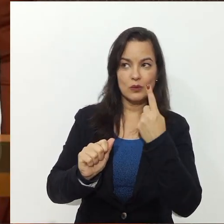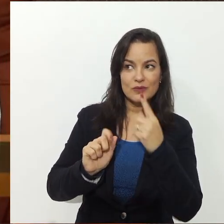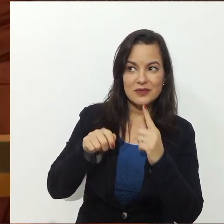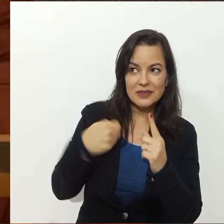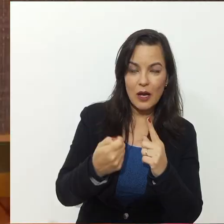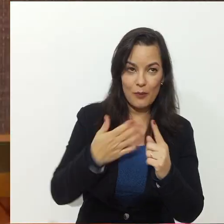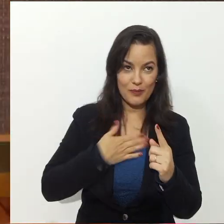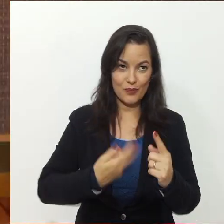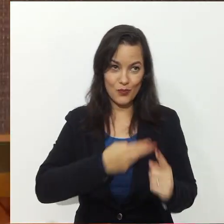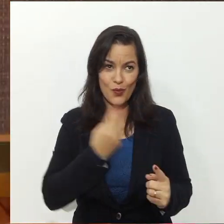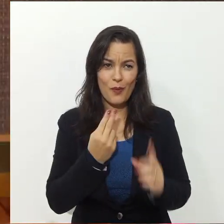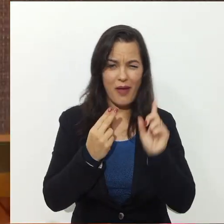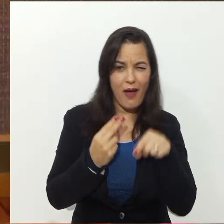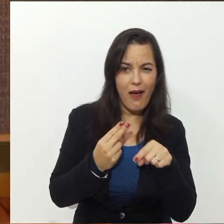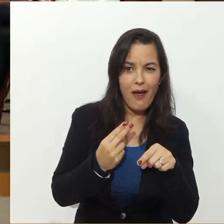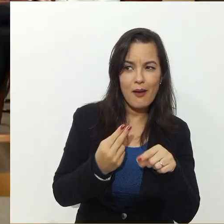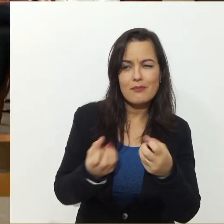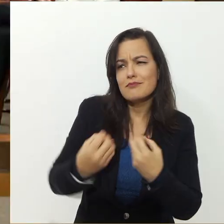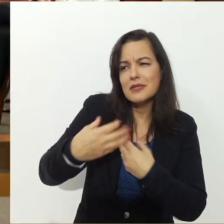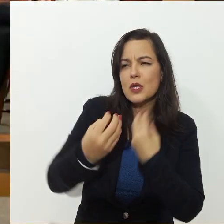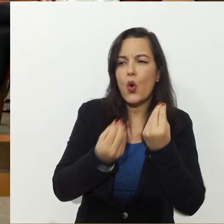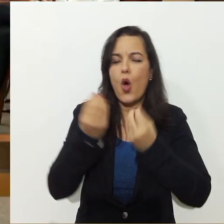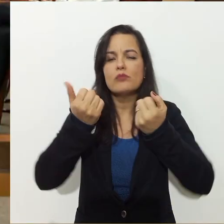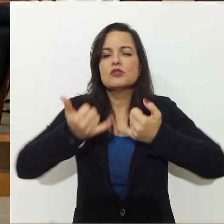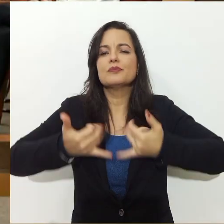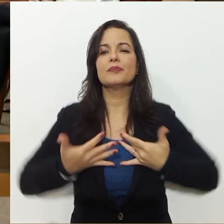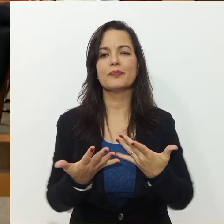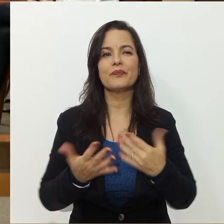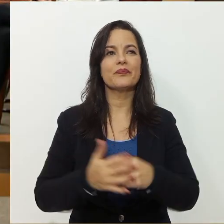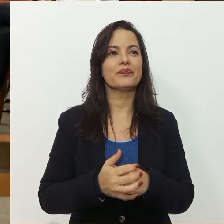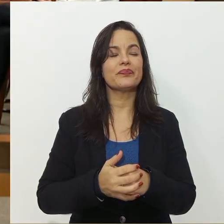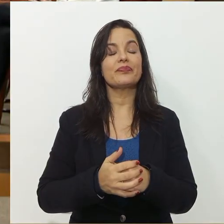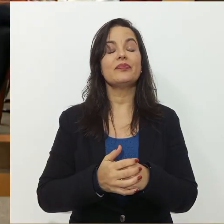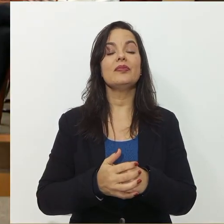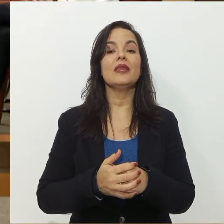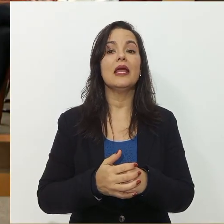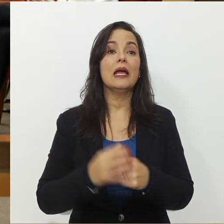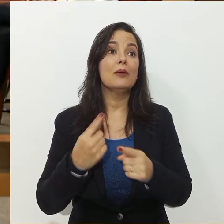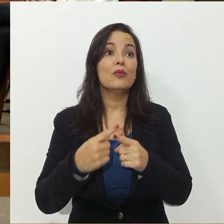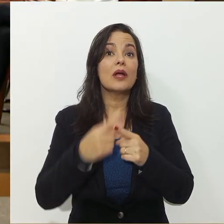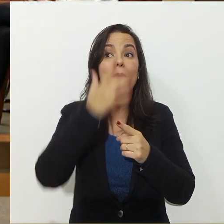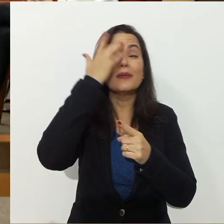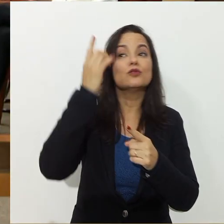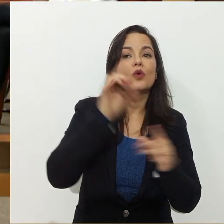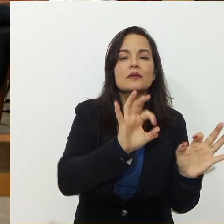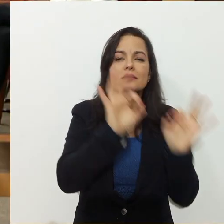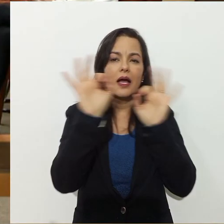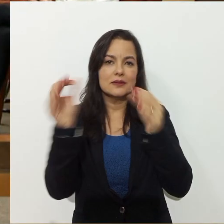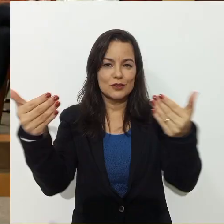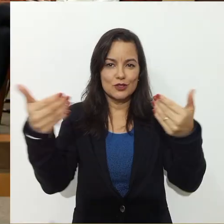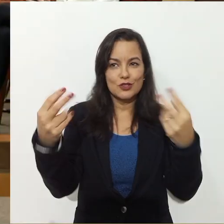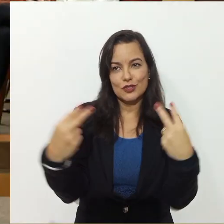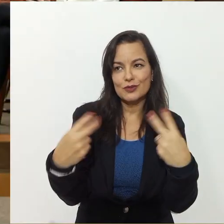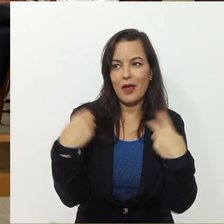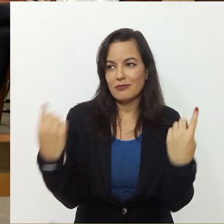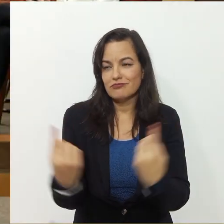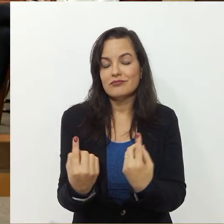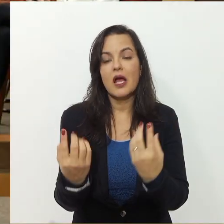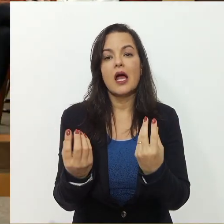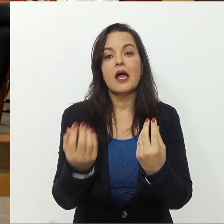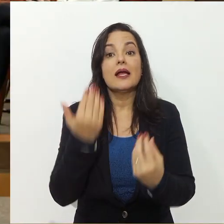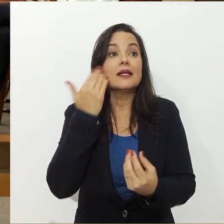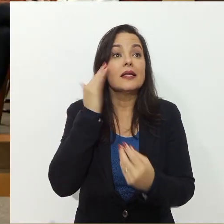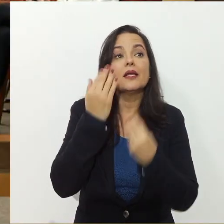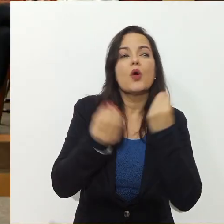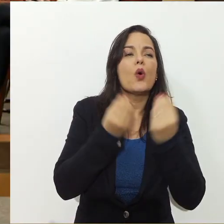Entendi. Explica pra gente mais ou menos, só para quem está nos assistindo, entender por onde que funciona todo esse conhecimento, por